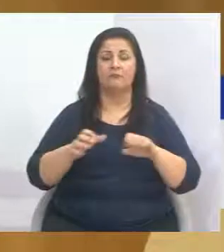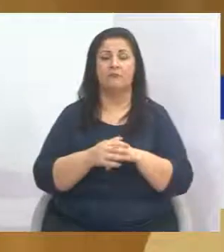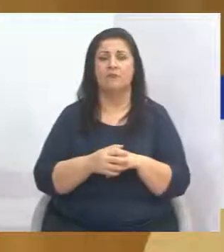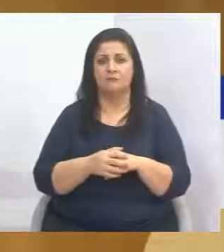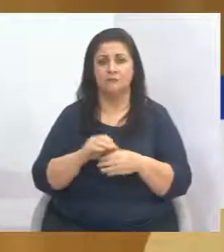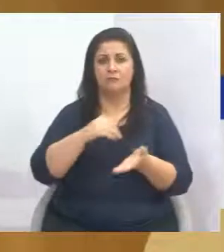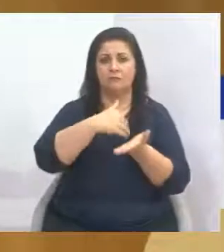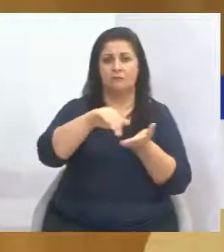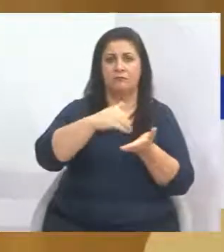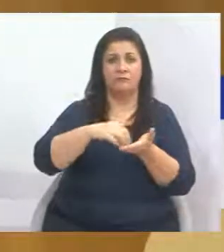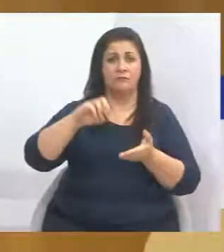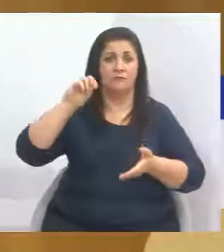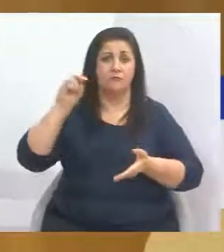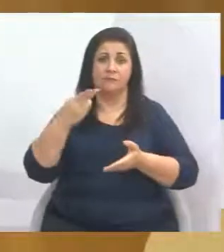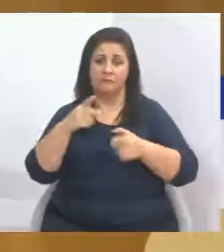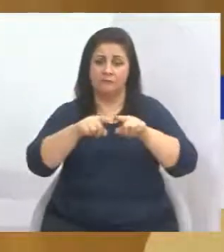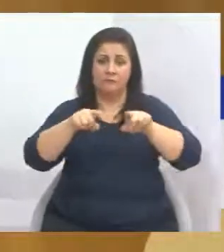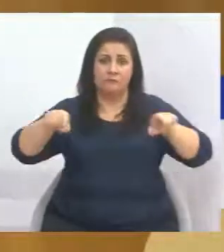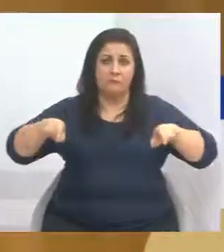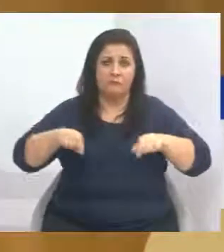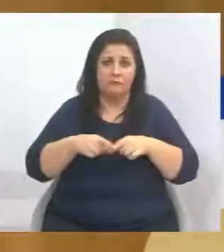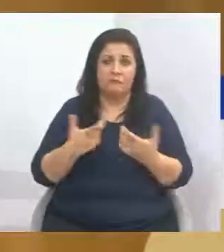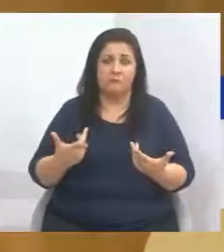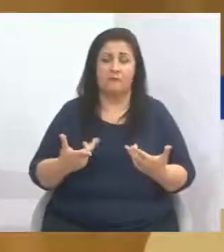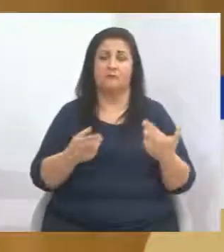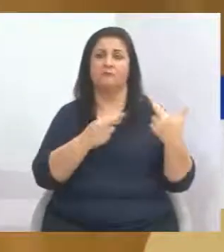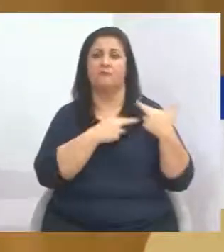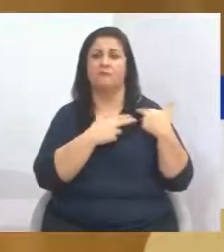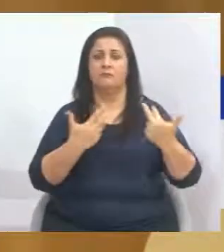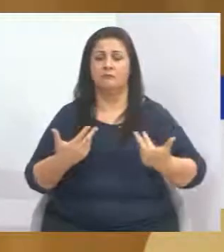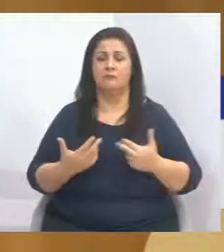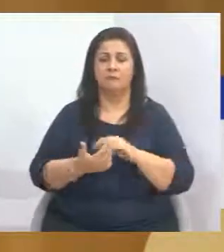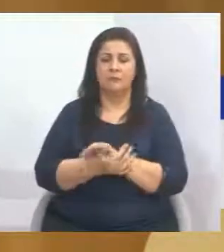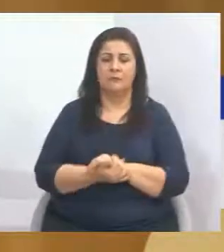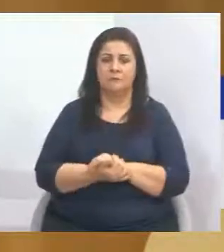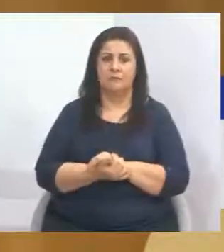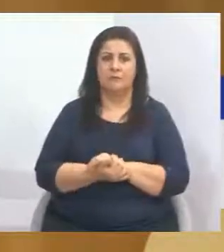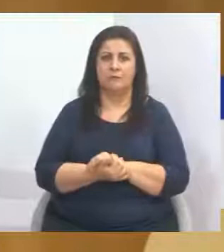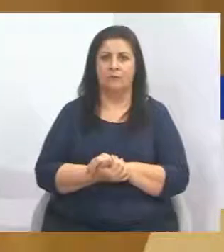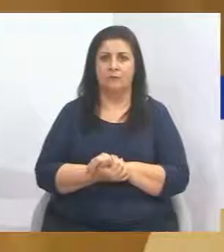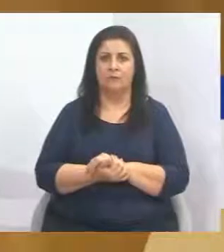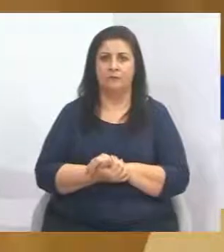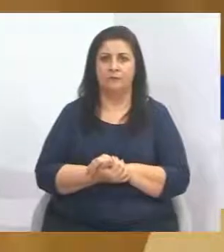ou departamentos equivalentes e órgãos da administração pública.